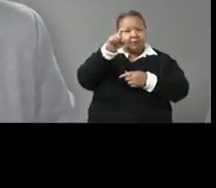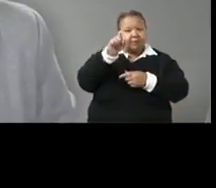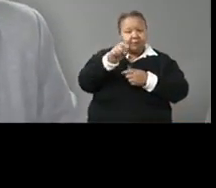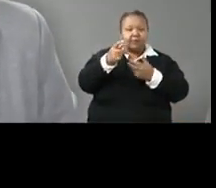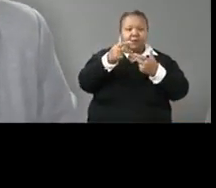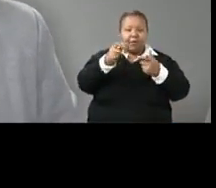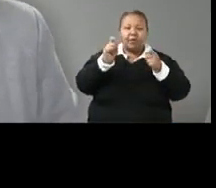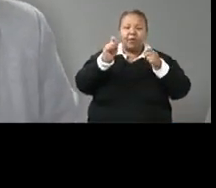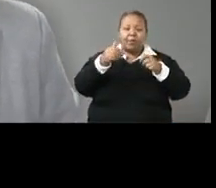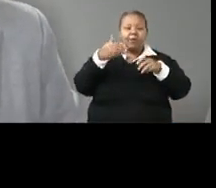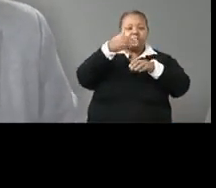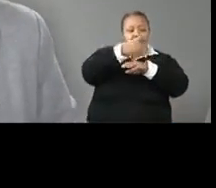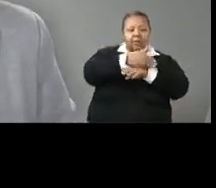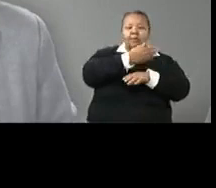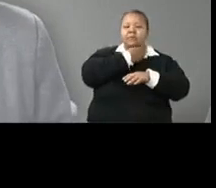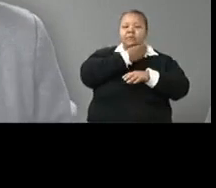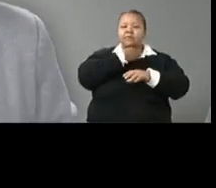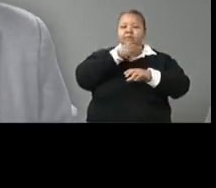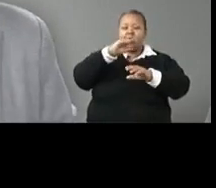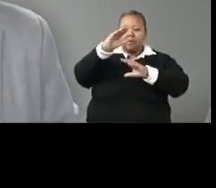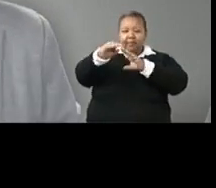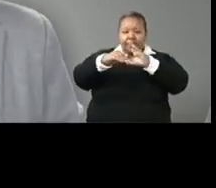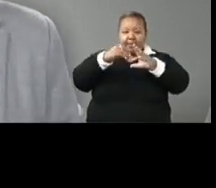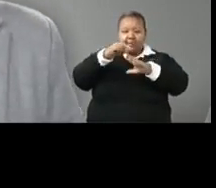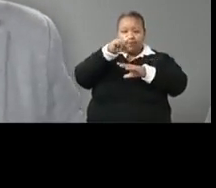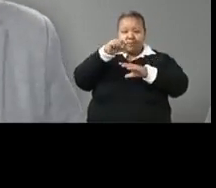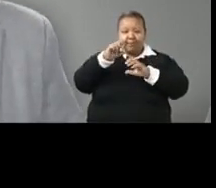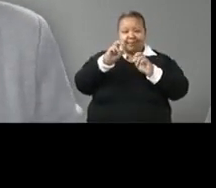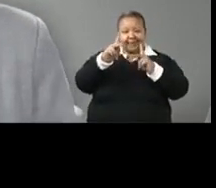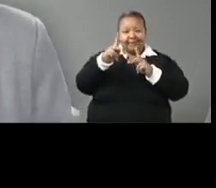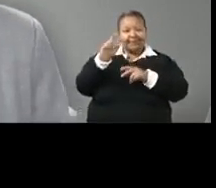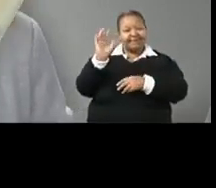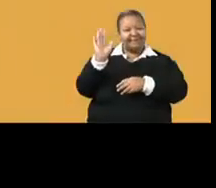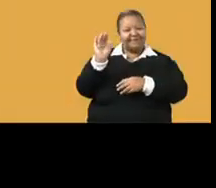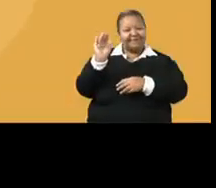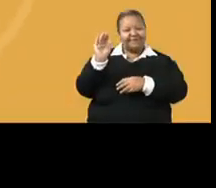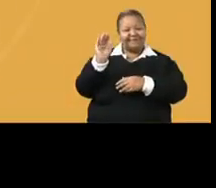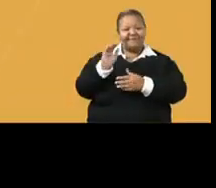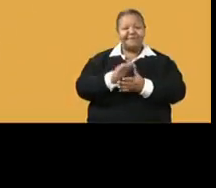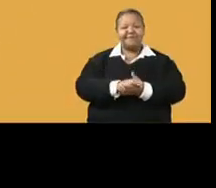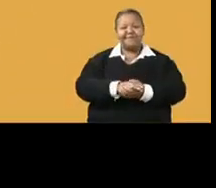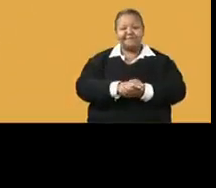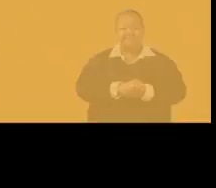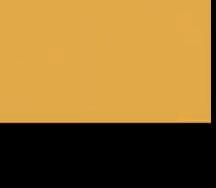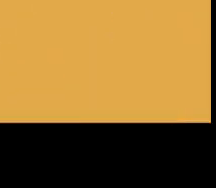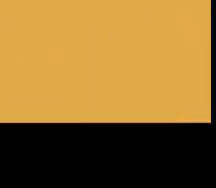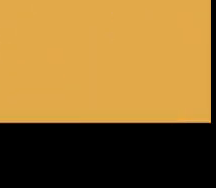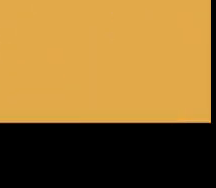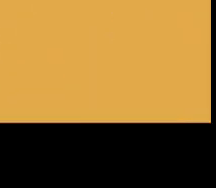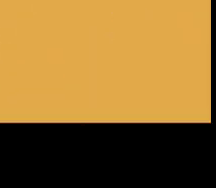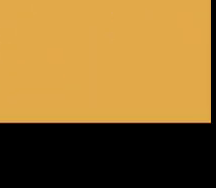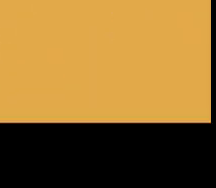dúvida em algo, pode entrar no fórum e enviar sua pergunta, ok? Até mais!